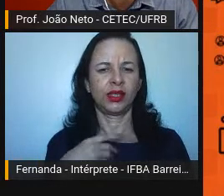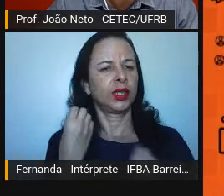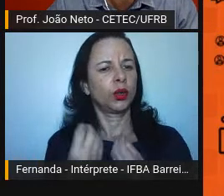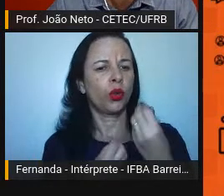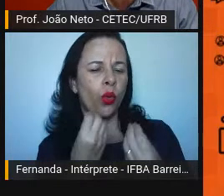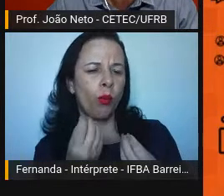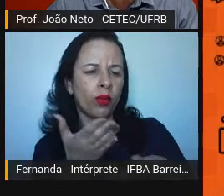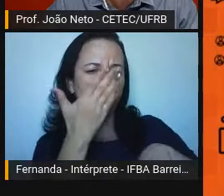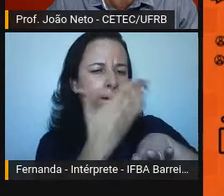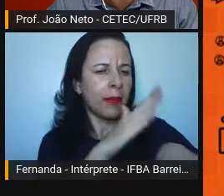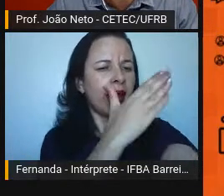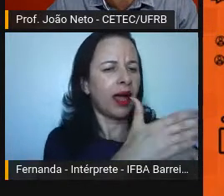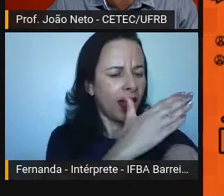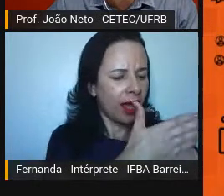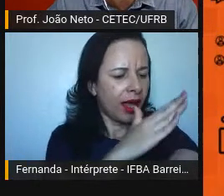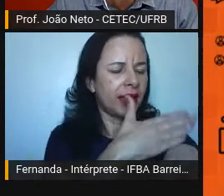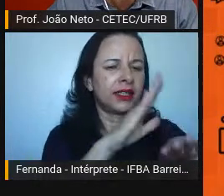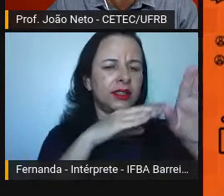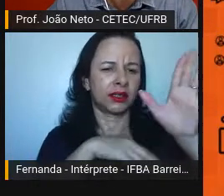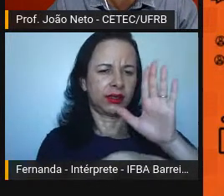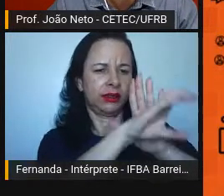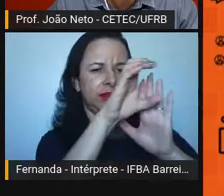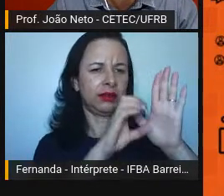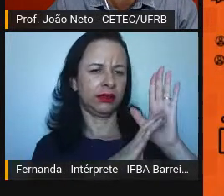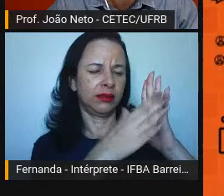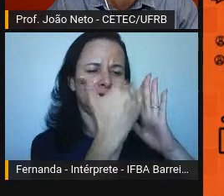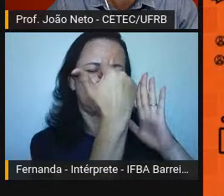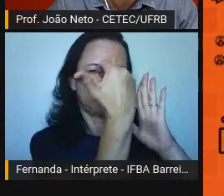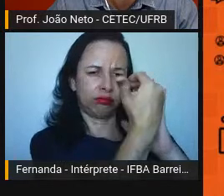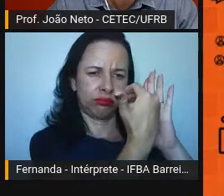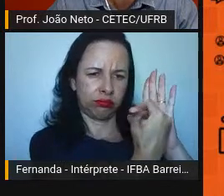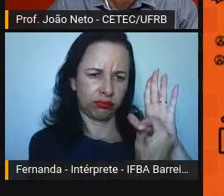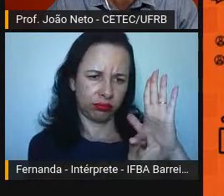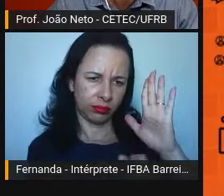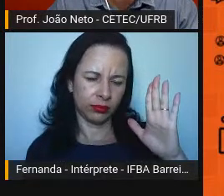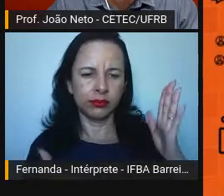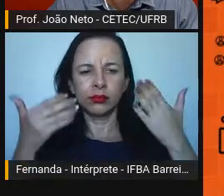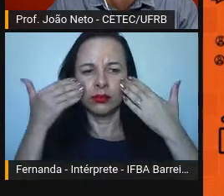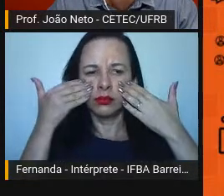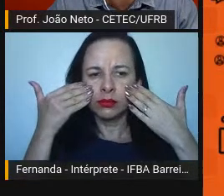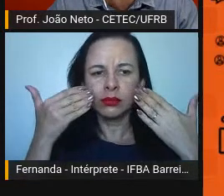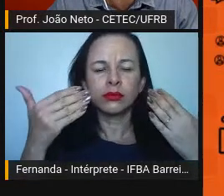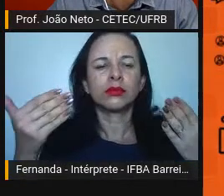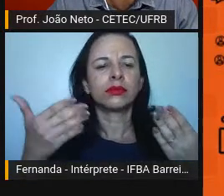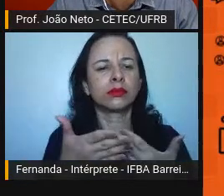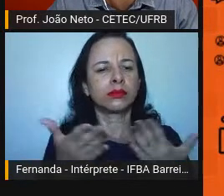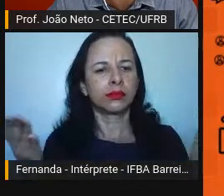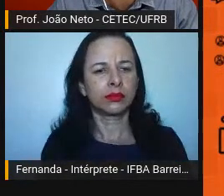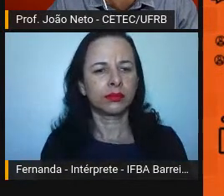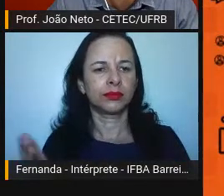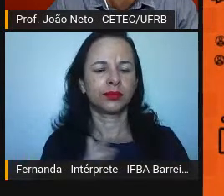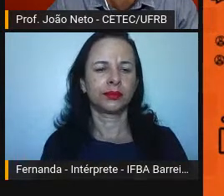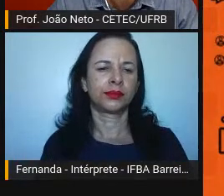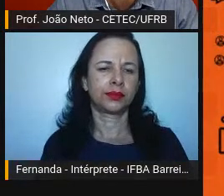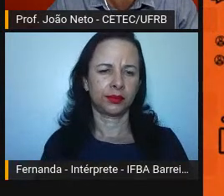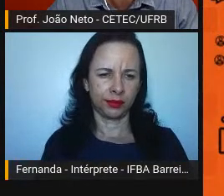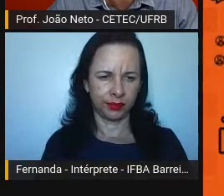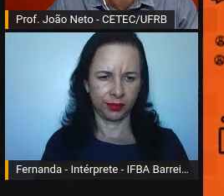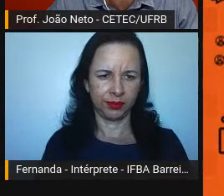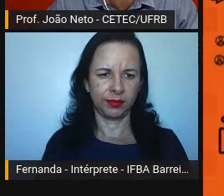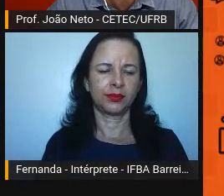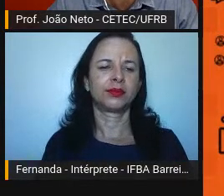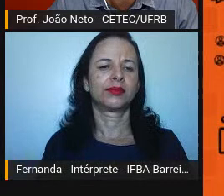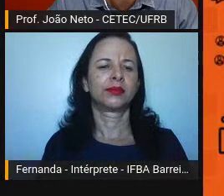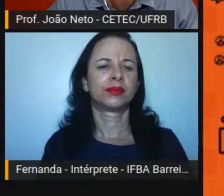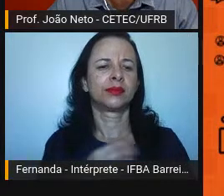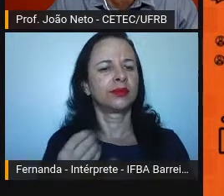disco feito e o roteiro que o que eu apresento agora então é uma apresentação a minha apresentação